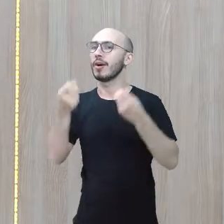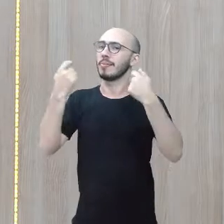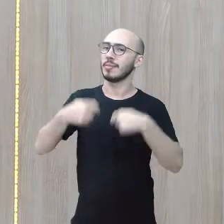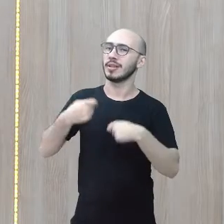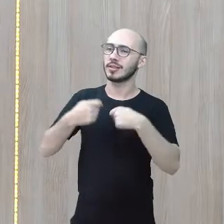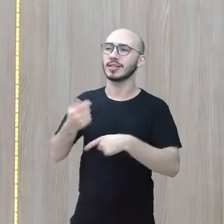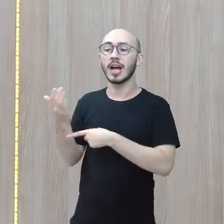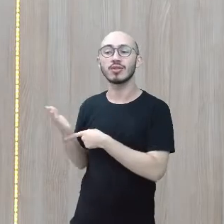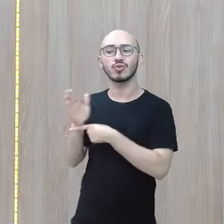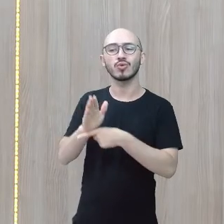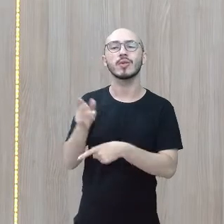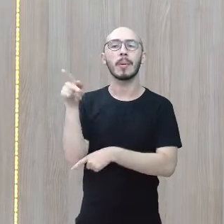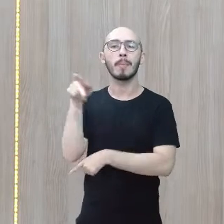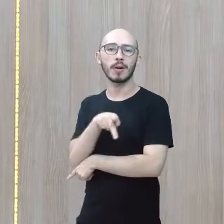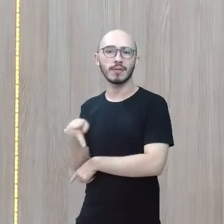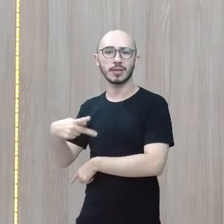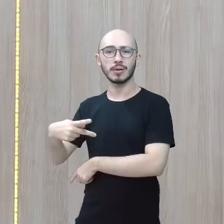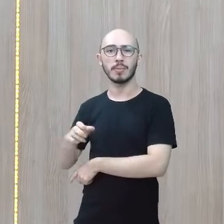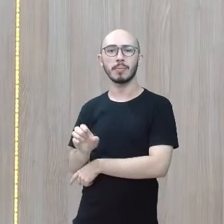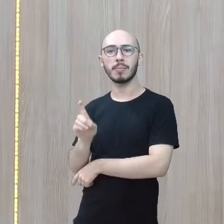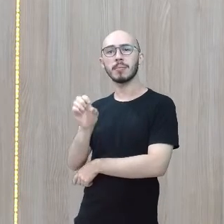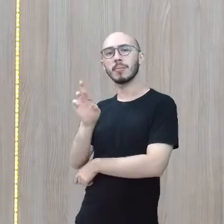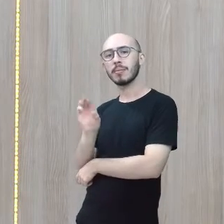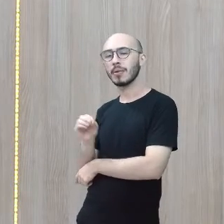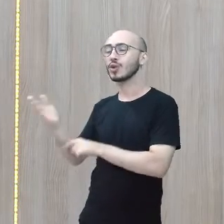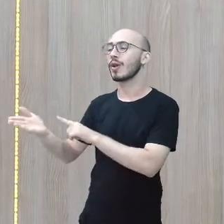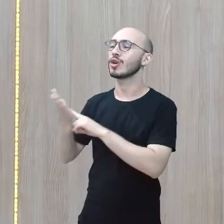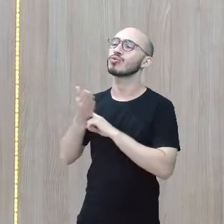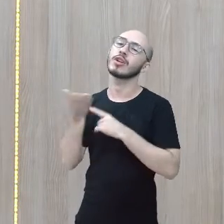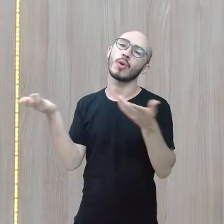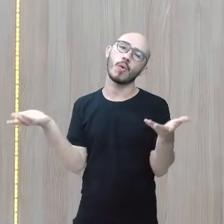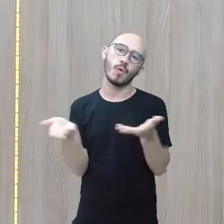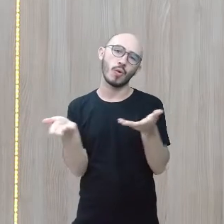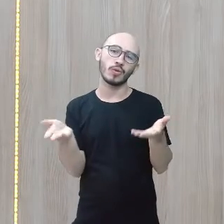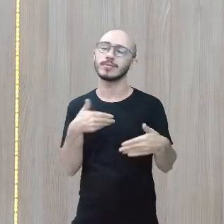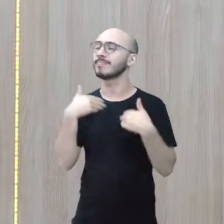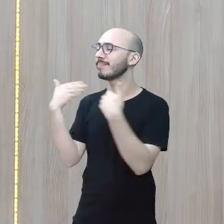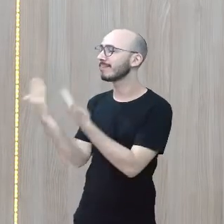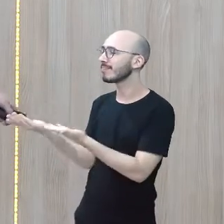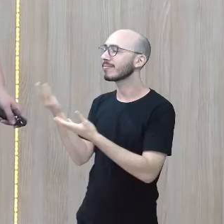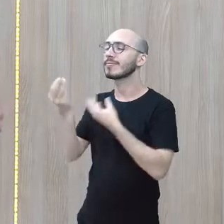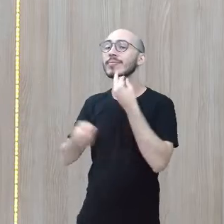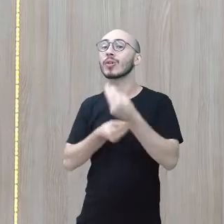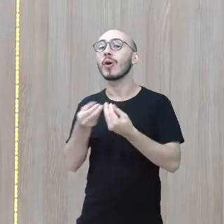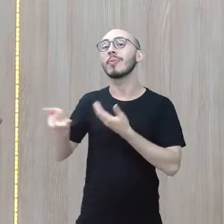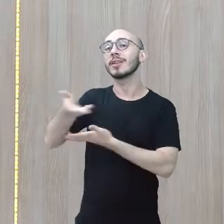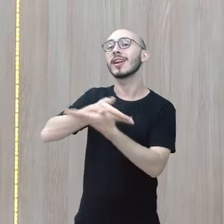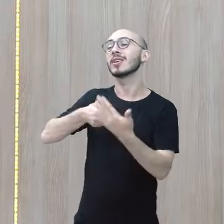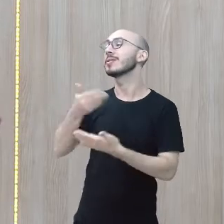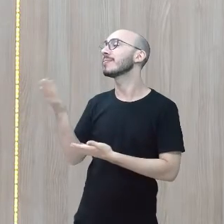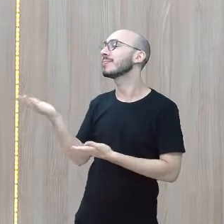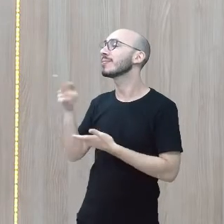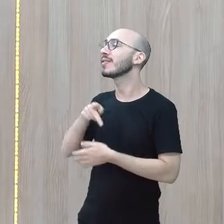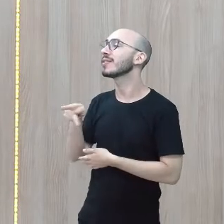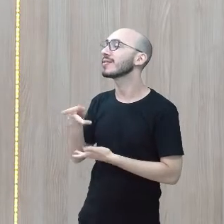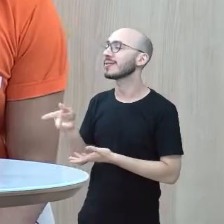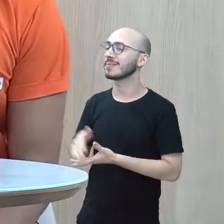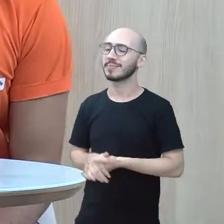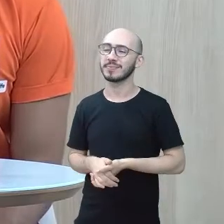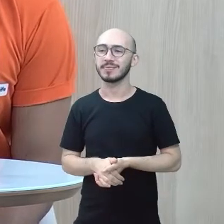de ajuda. Aqui está o professor Pedro hoje me ajudando. Vou passar a palavrinha para ele falar um pouquinho dessa interatividade. Diga lá,